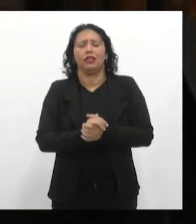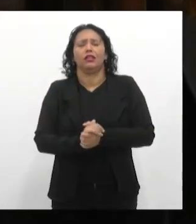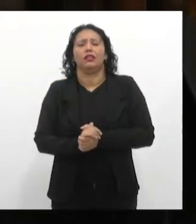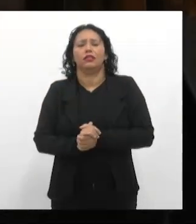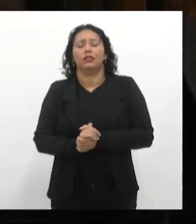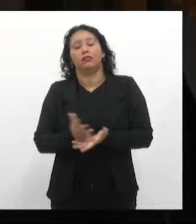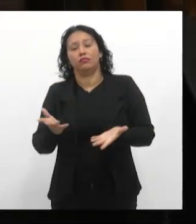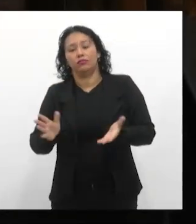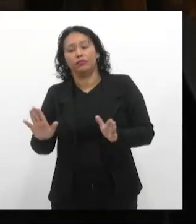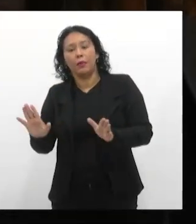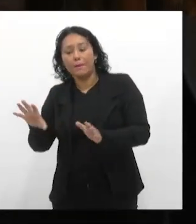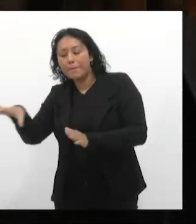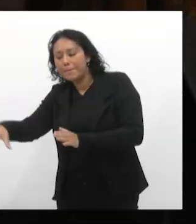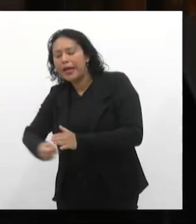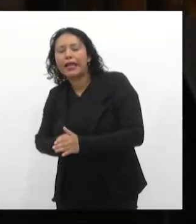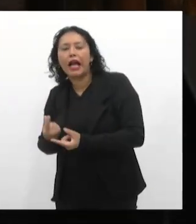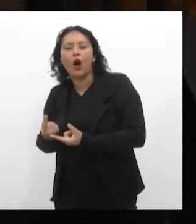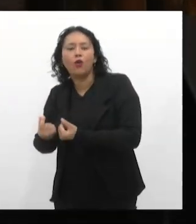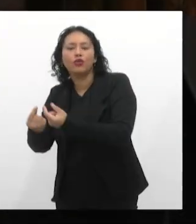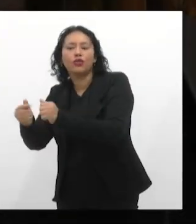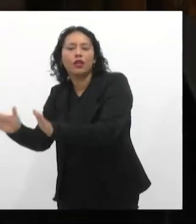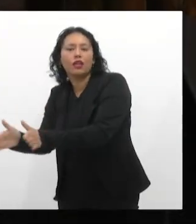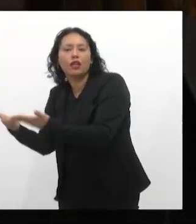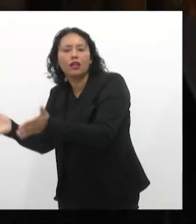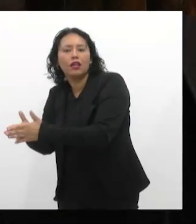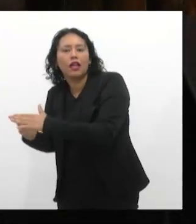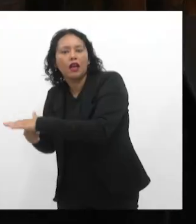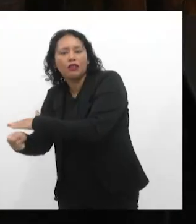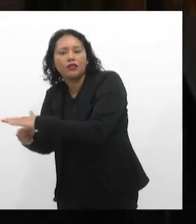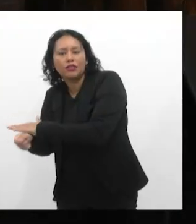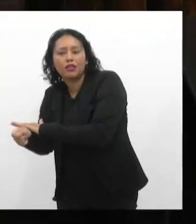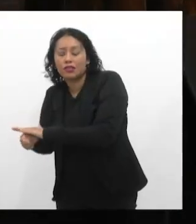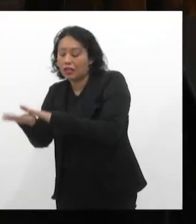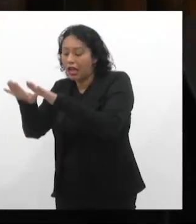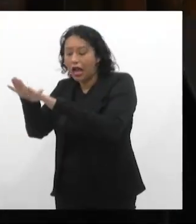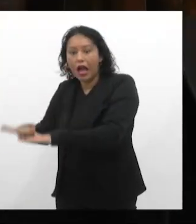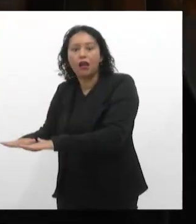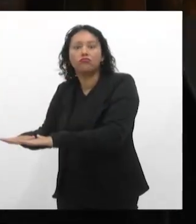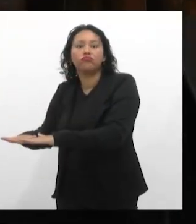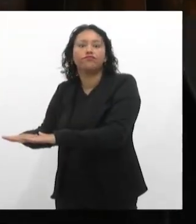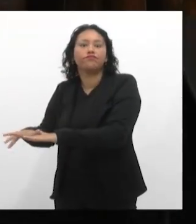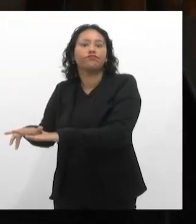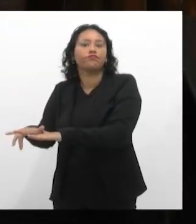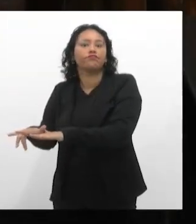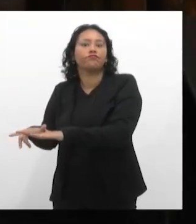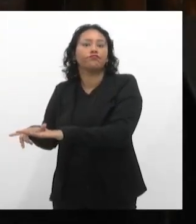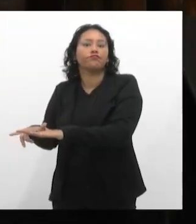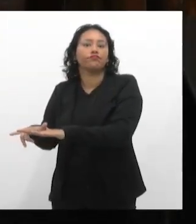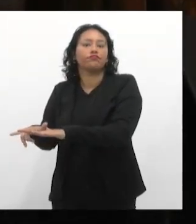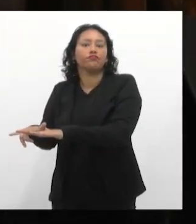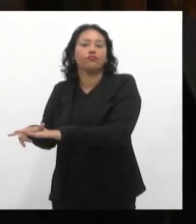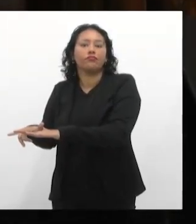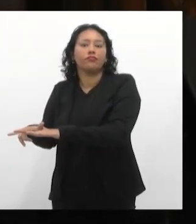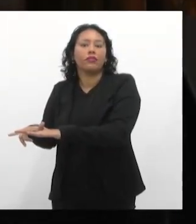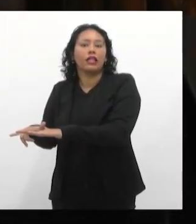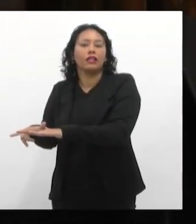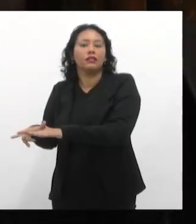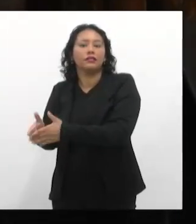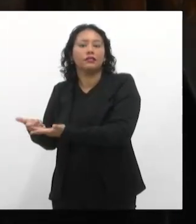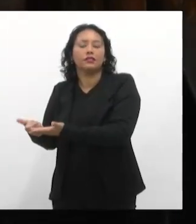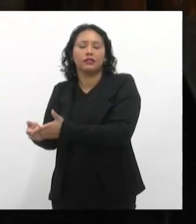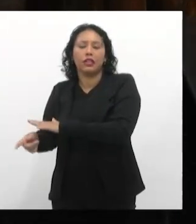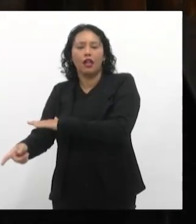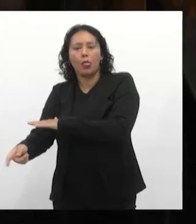Fundo de Combate à Pobreza. O Fundo de Combate à Pobreza tem que ser para combater a pobreza e não para garantir mais